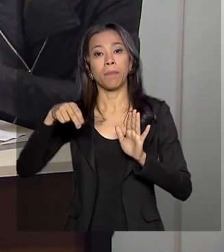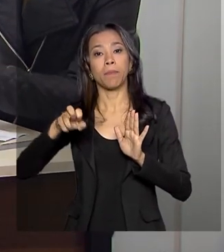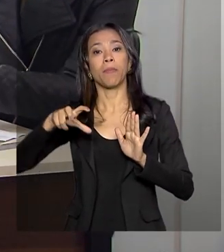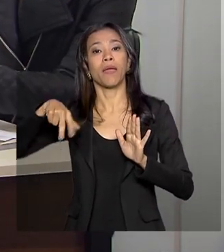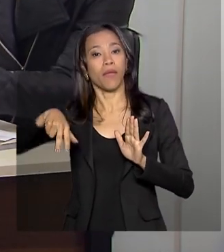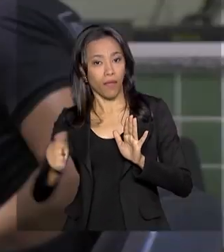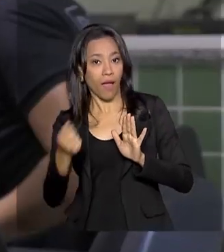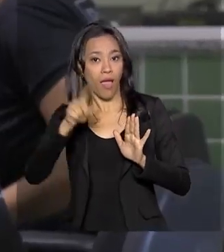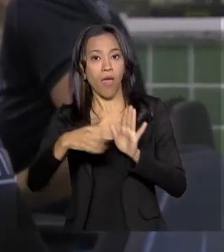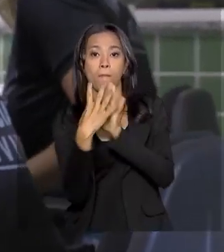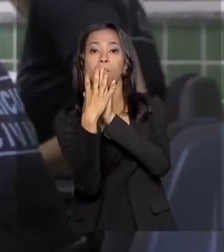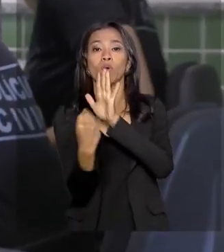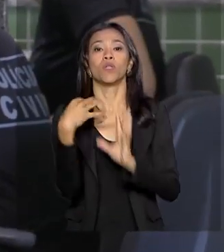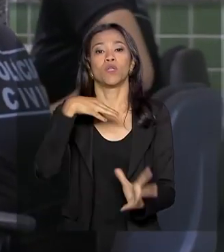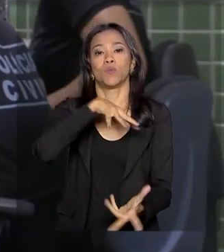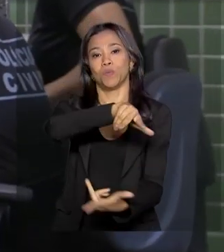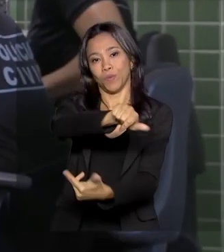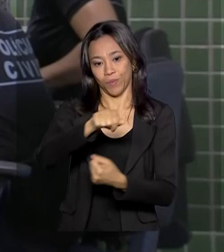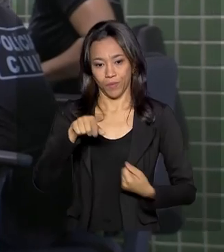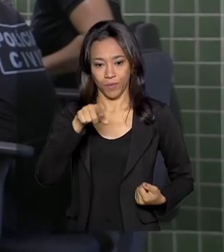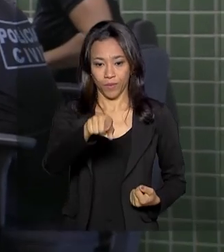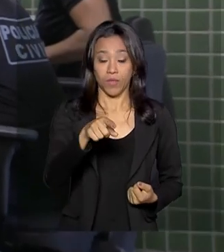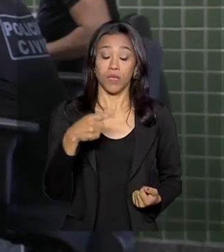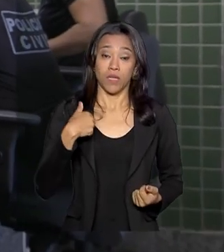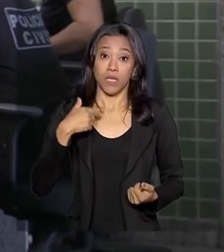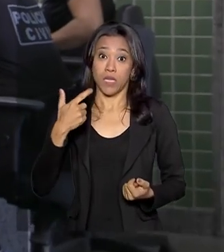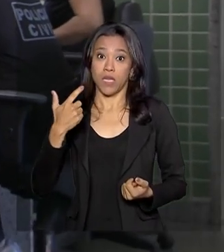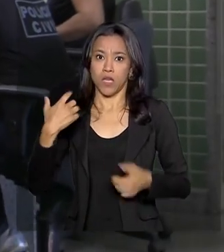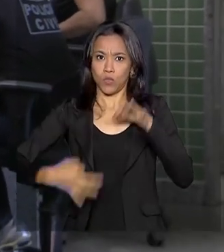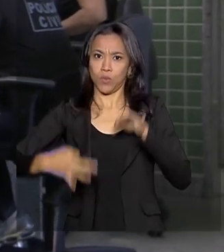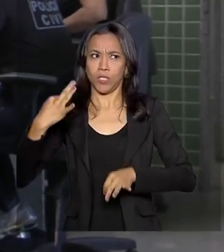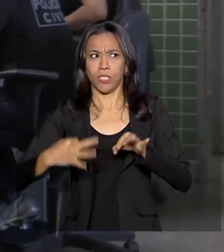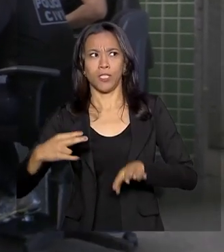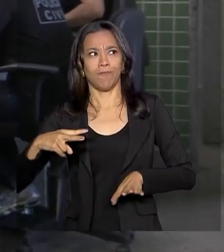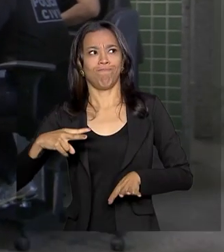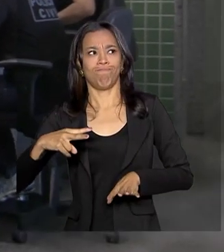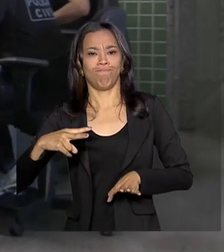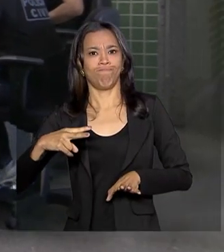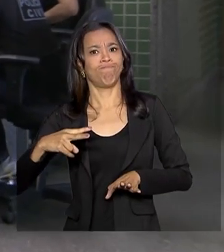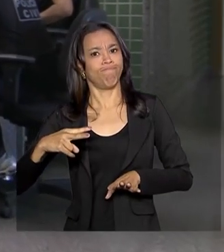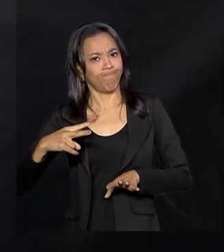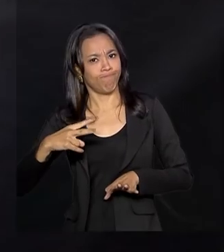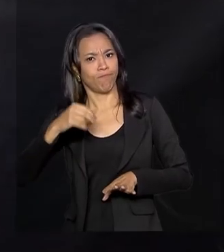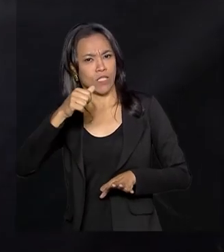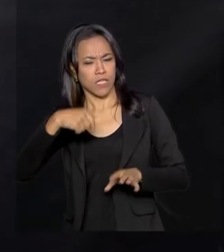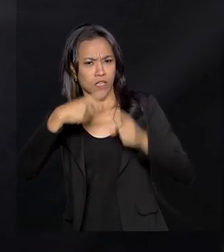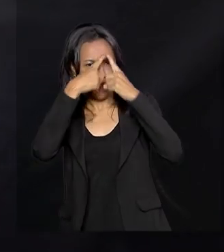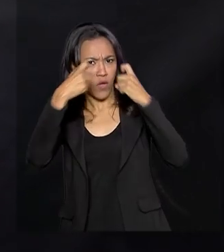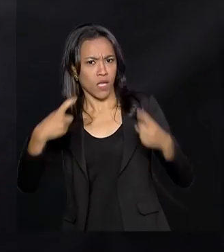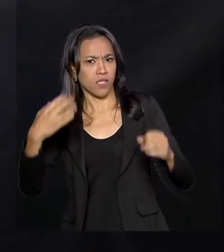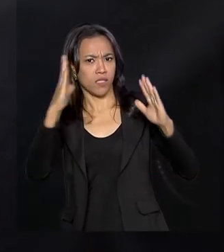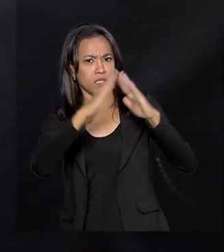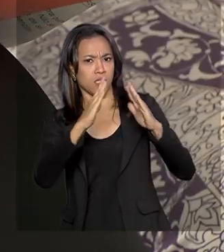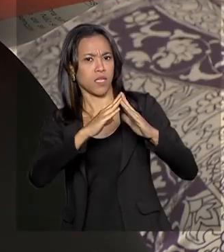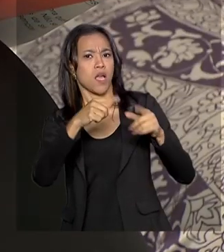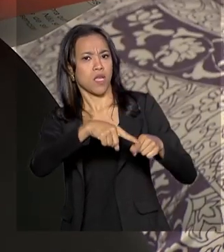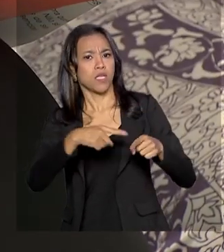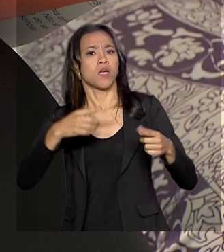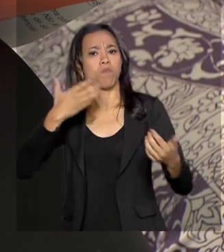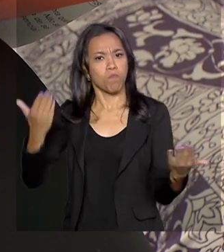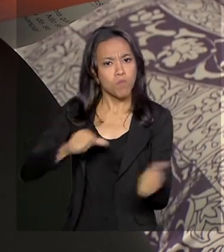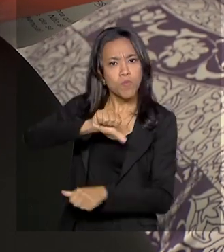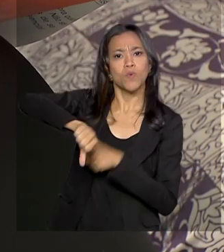modelo no mundo, mudou a maneira pela qual a justiça se posiciona nos casos de violência doméstica, agilizando o atendimento e